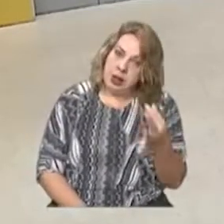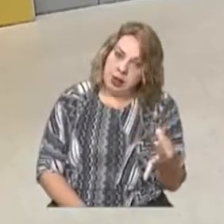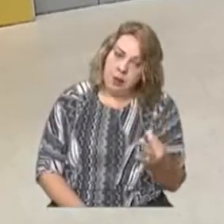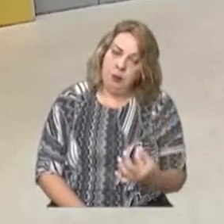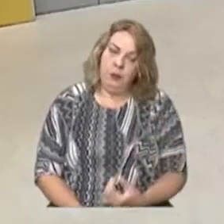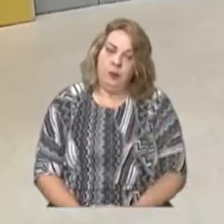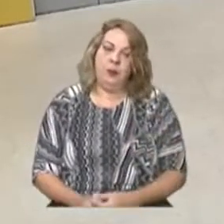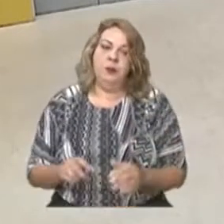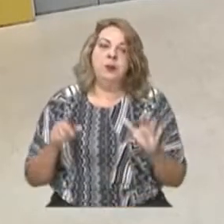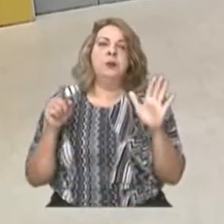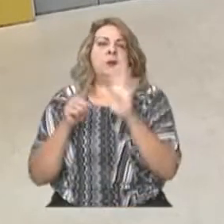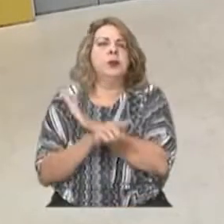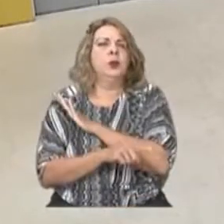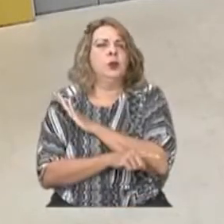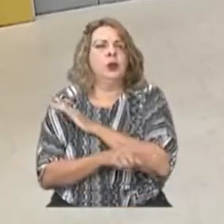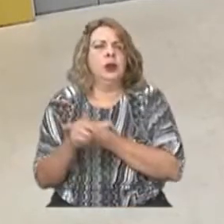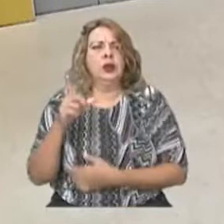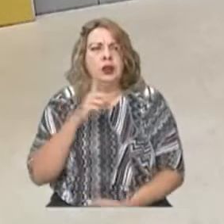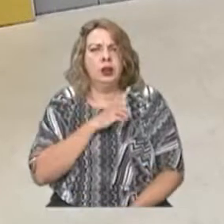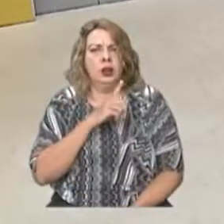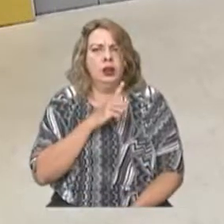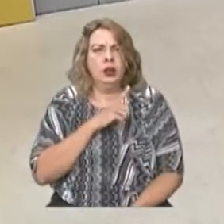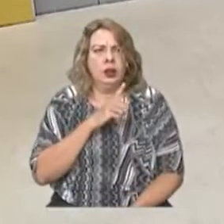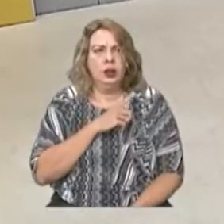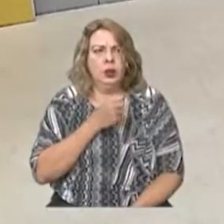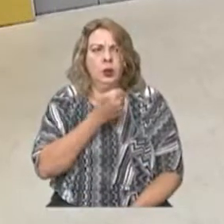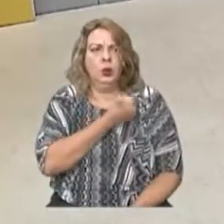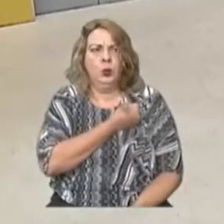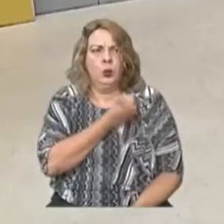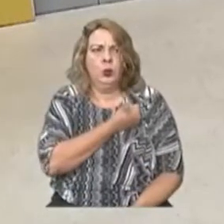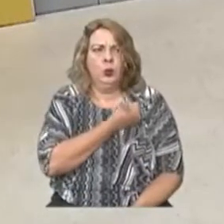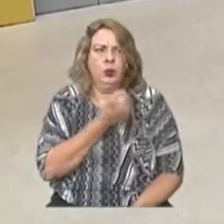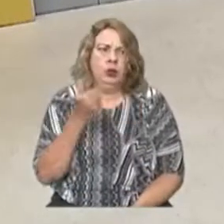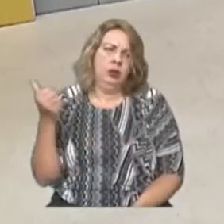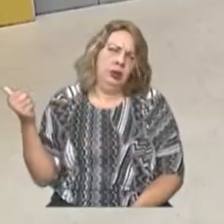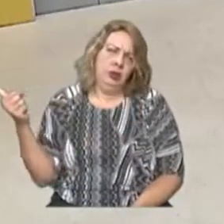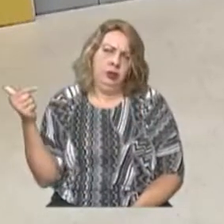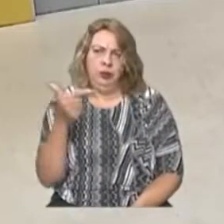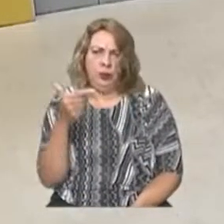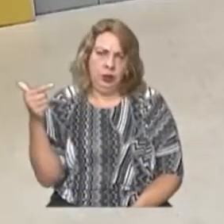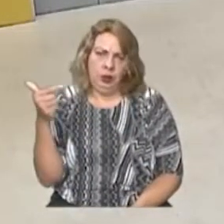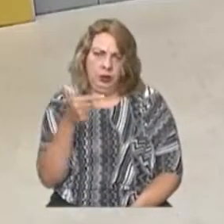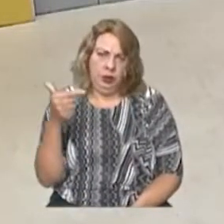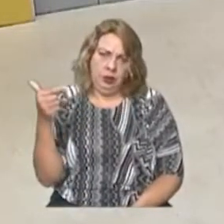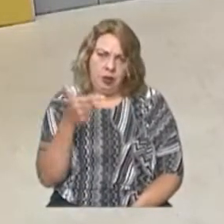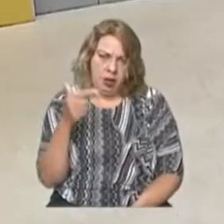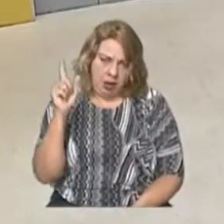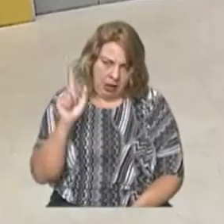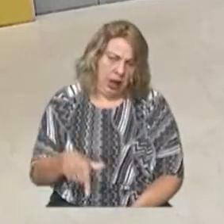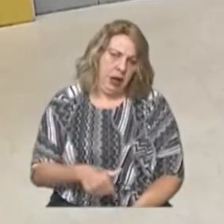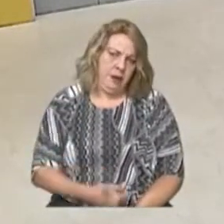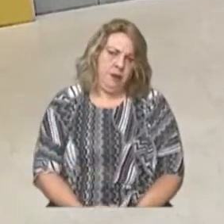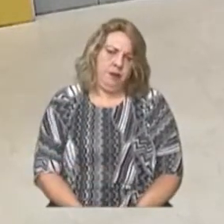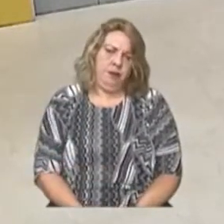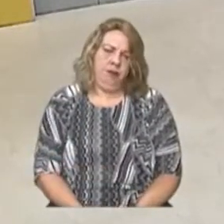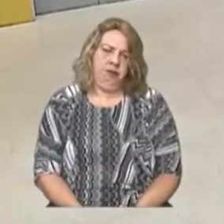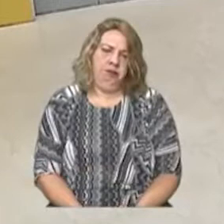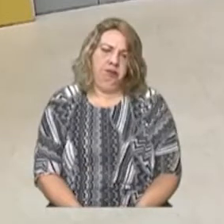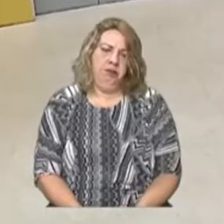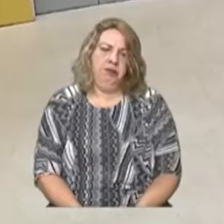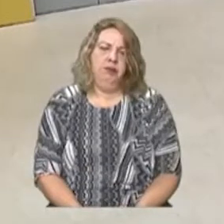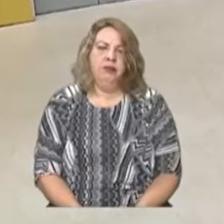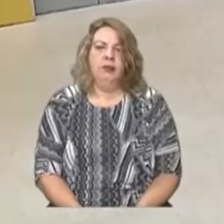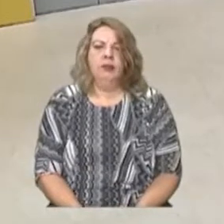Te pergunto, Jaque, tem uma bolinha na mão da Rose e eu vou anunciar. Será que decide a 22? Saiu 22. 22